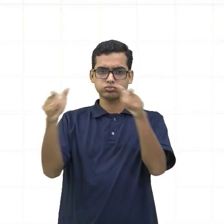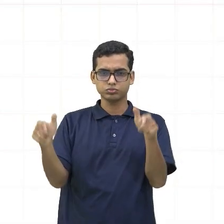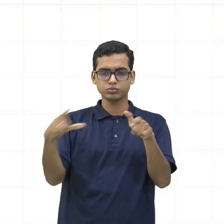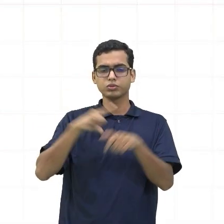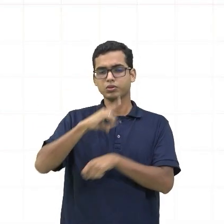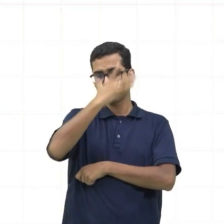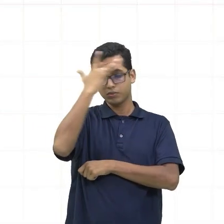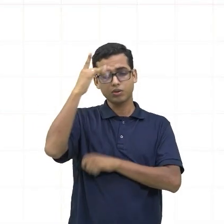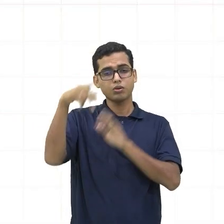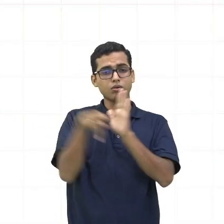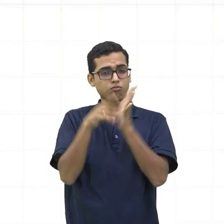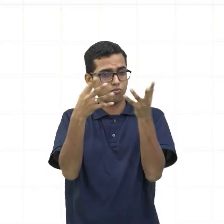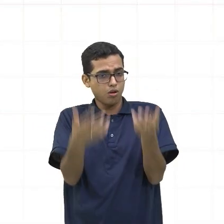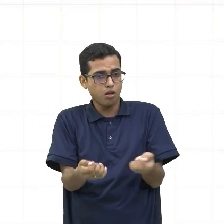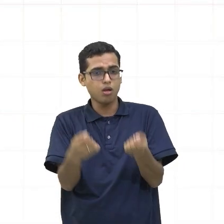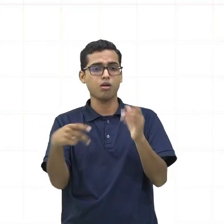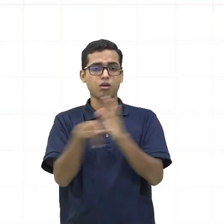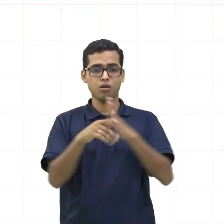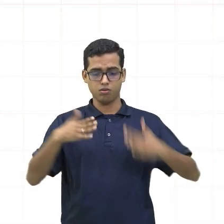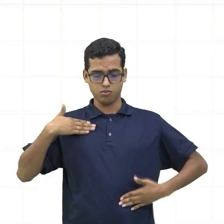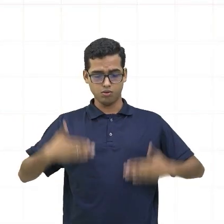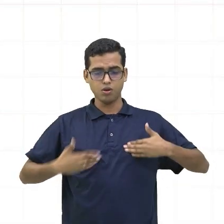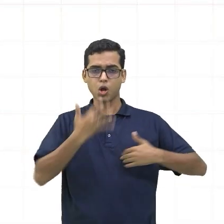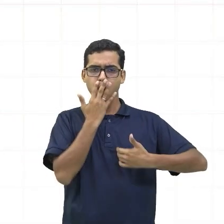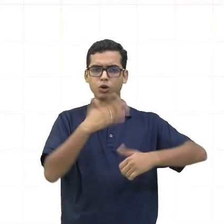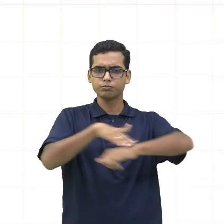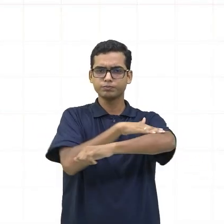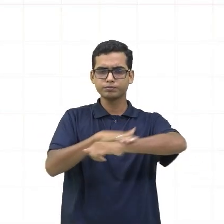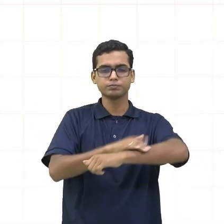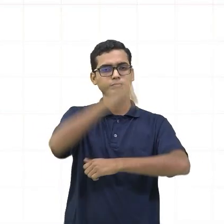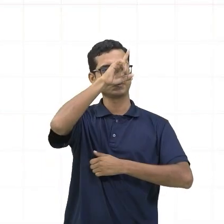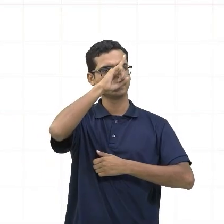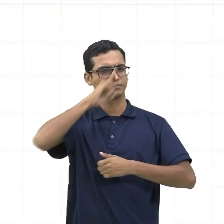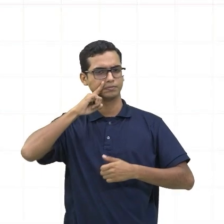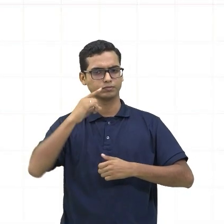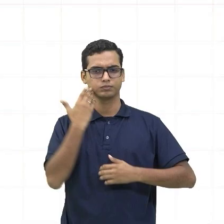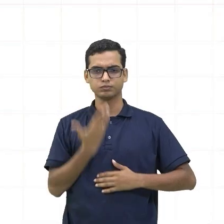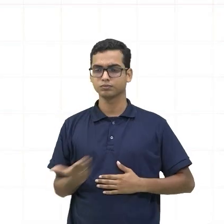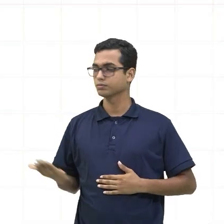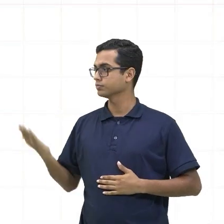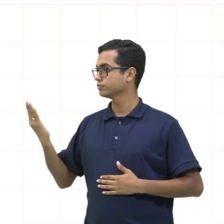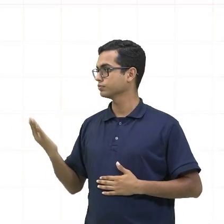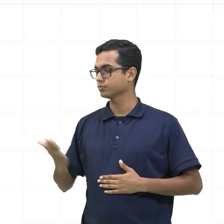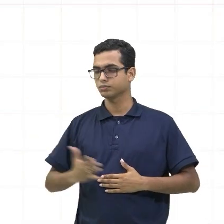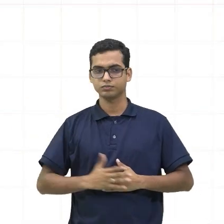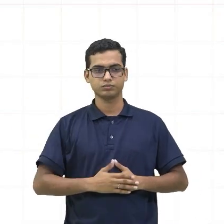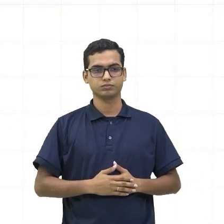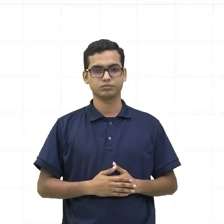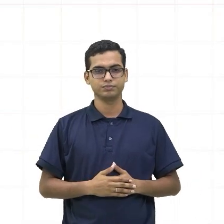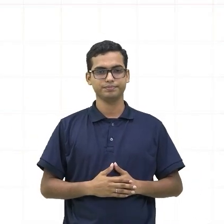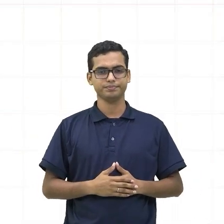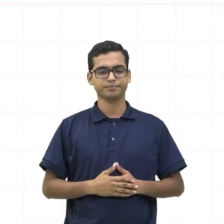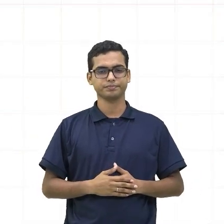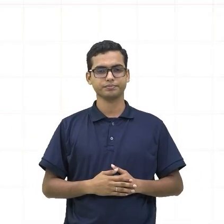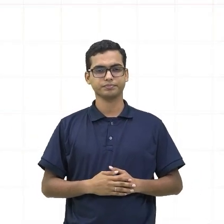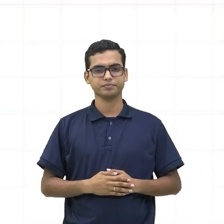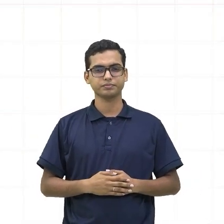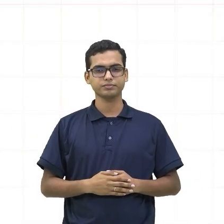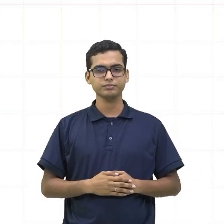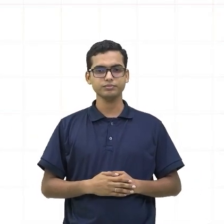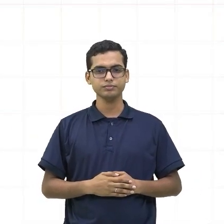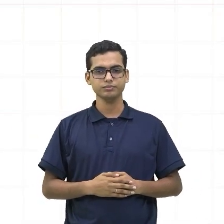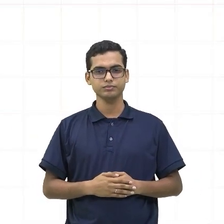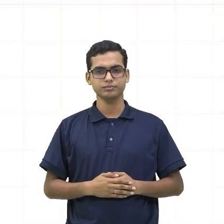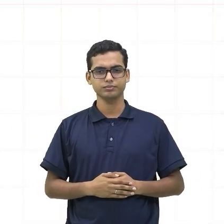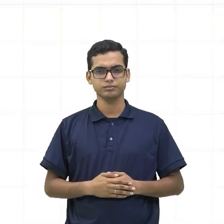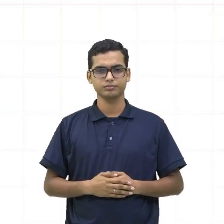municípios que, no ano de 2022, eles tinham o maior quantitativo de pessoas que se autodeclararam amarelas.